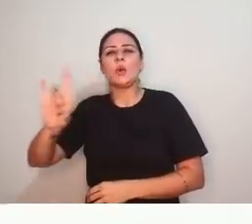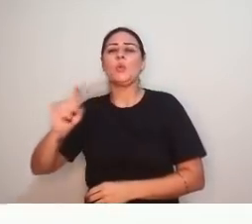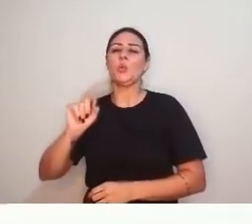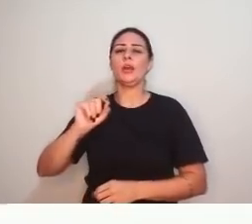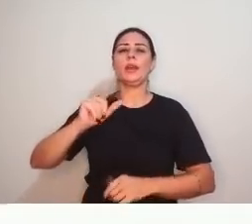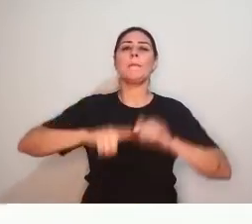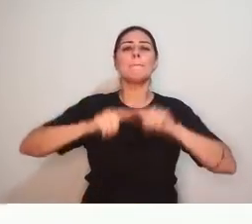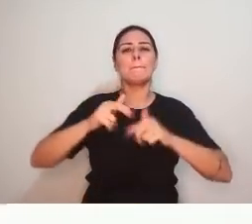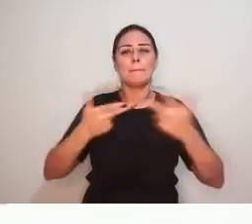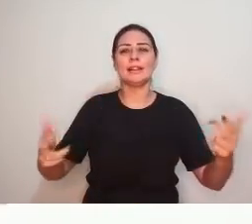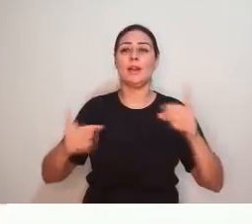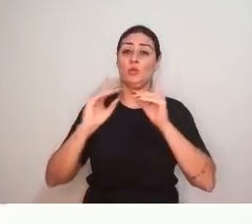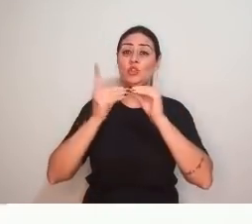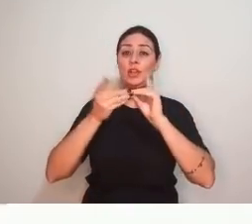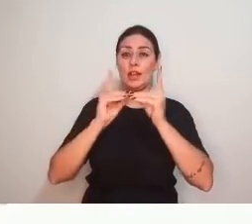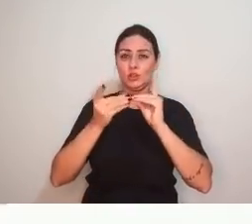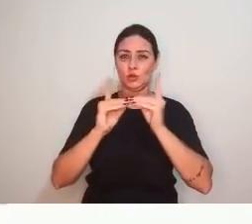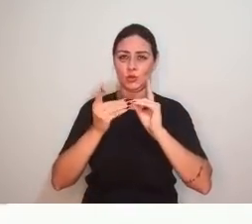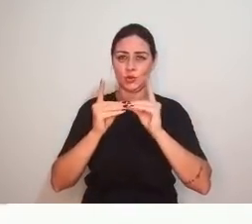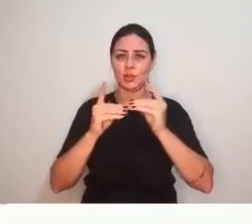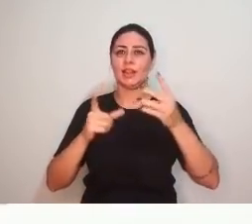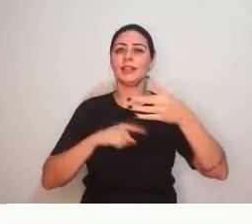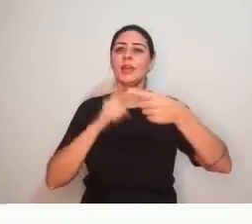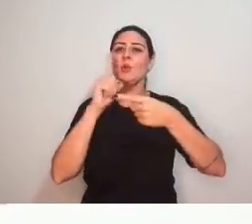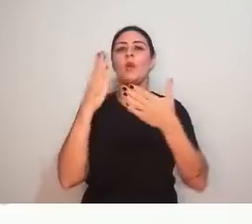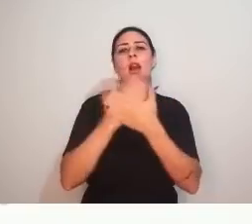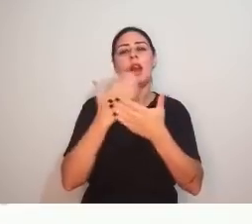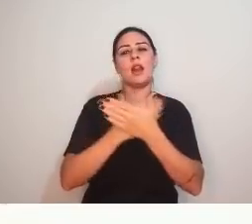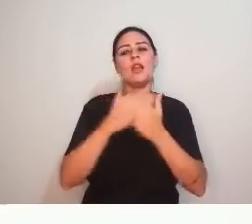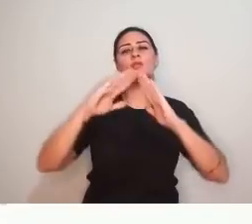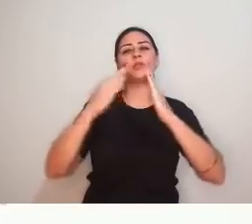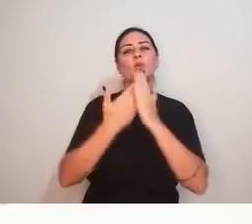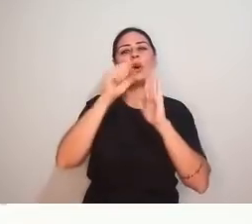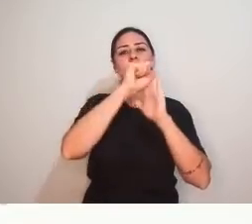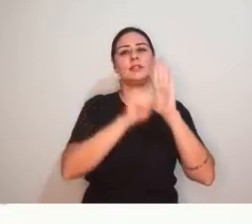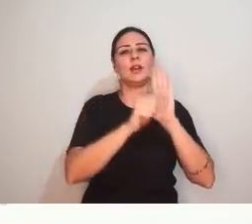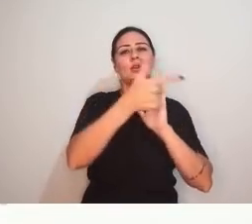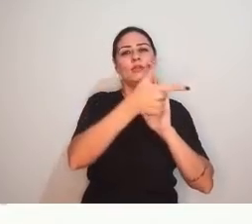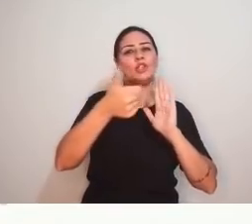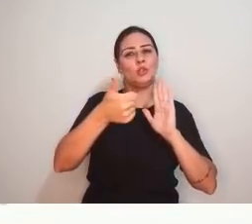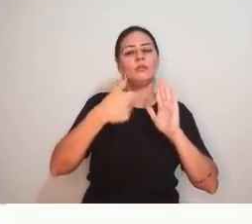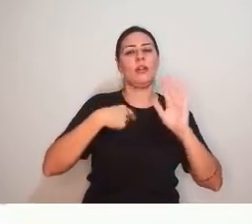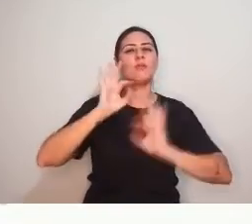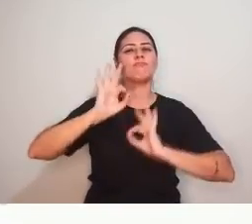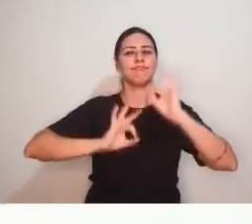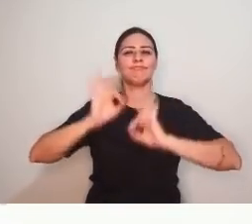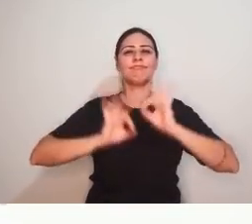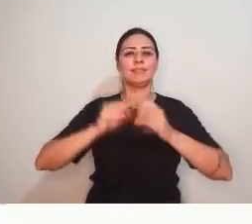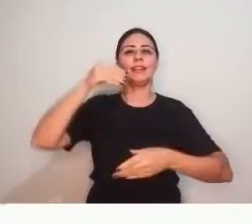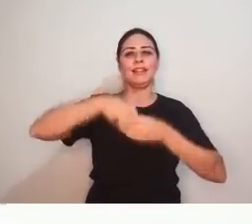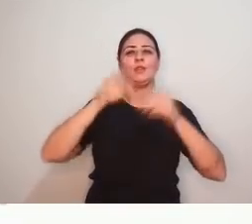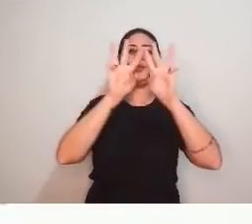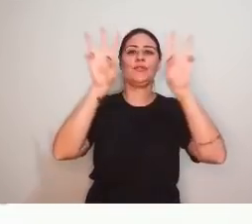dê. Para recursos didáticos, tem esse livro da coleção A Escola no Século XXI, eu sou organizador da obra, junto com a minha